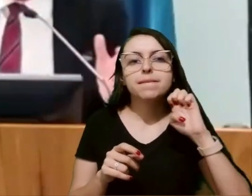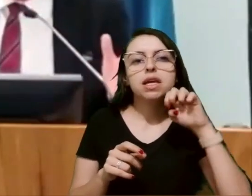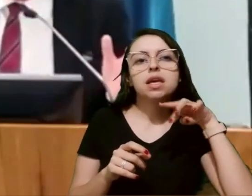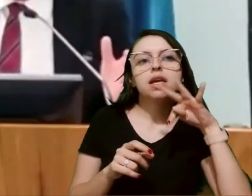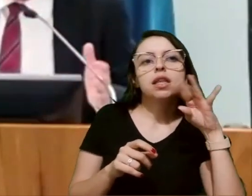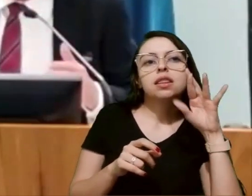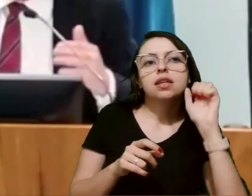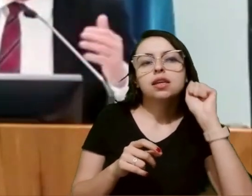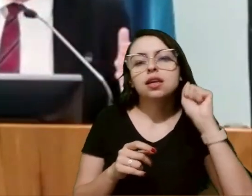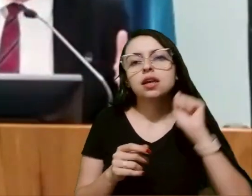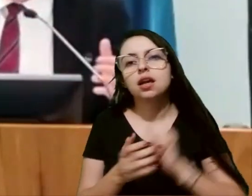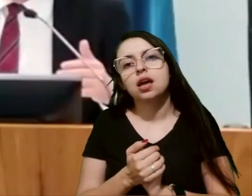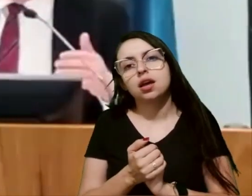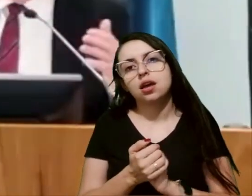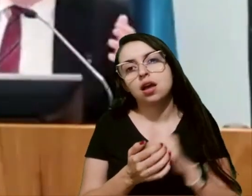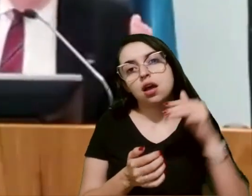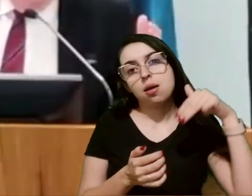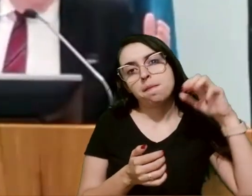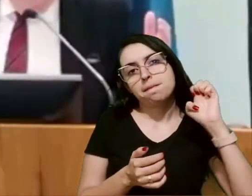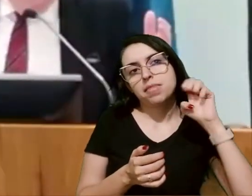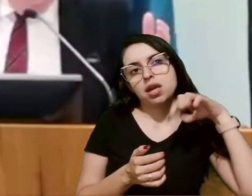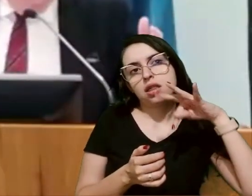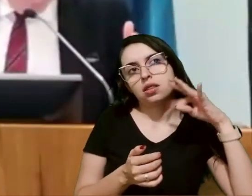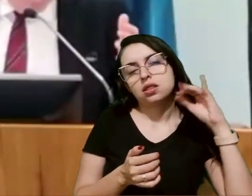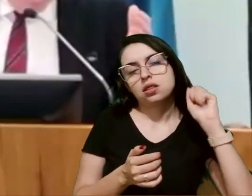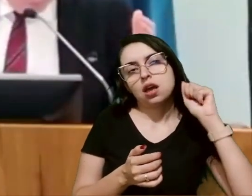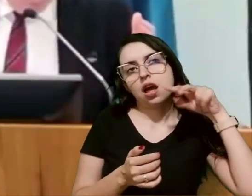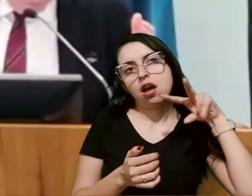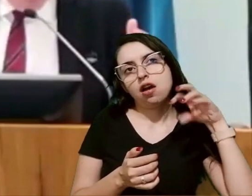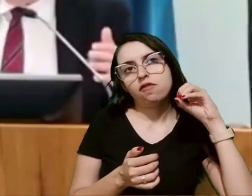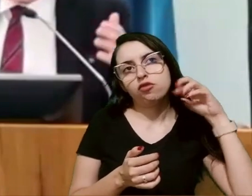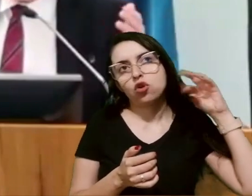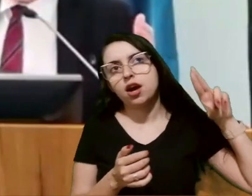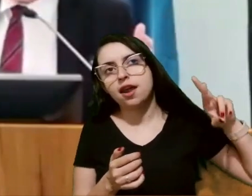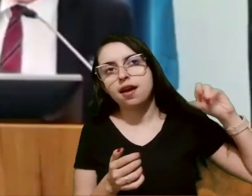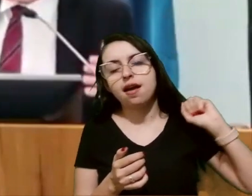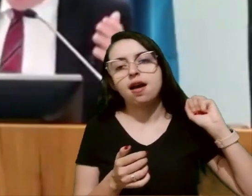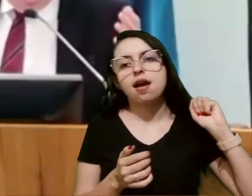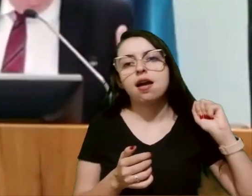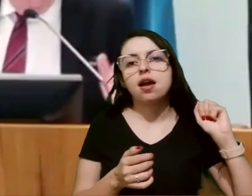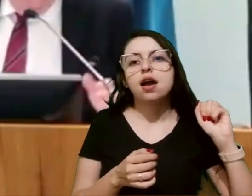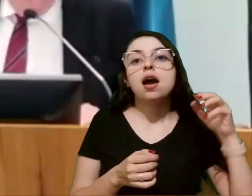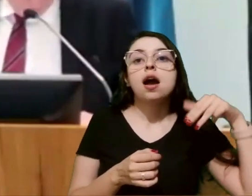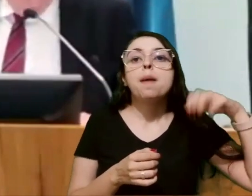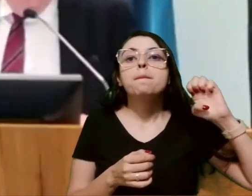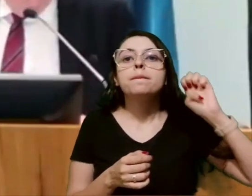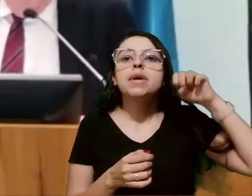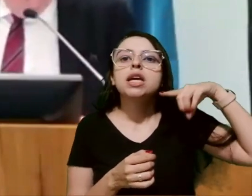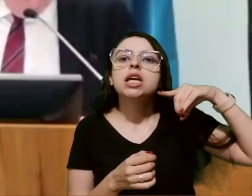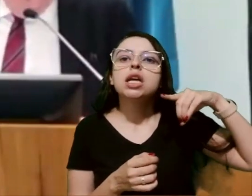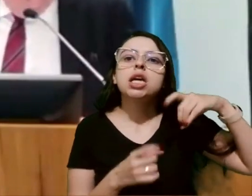a metáfora de ser a medicina, o direito de ser a medicina